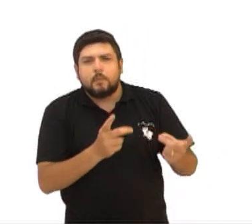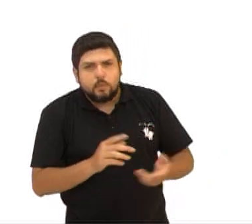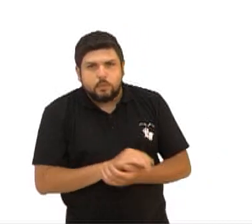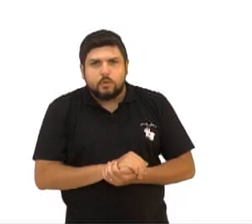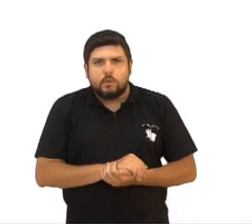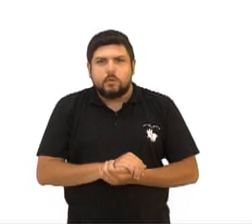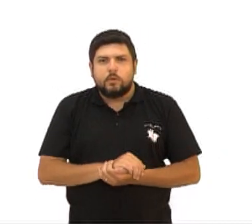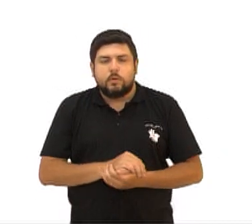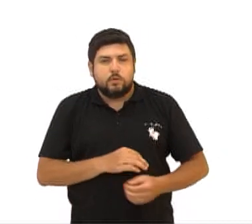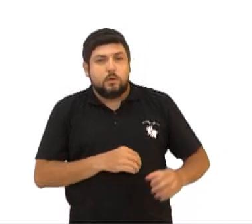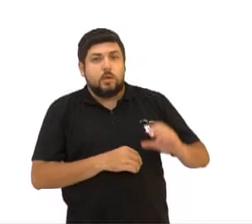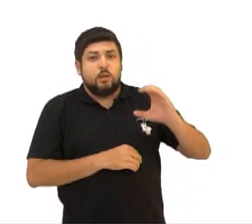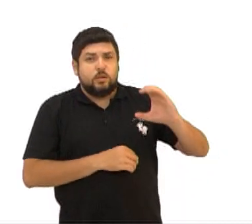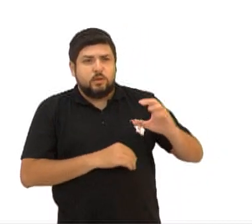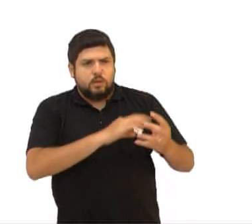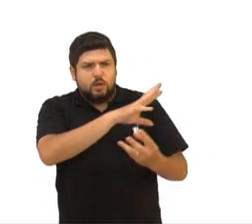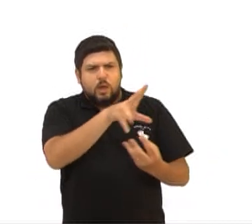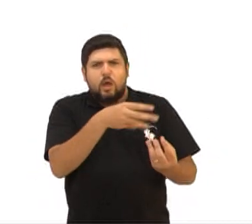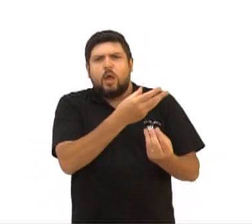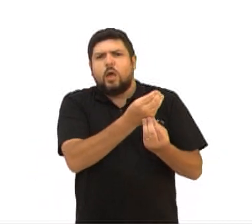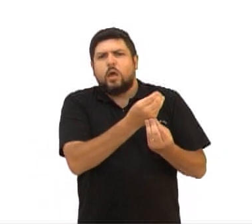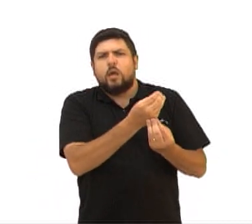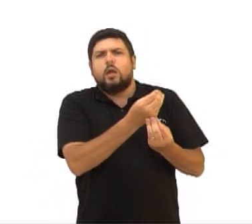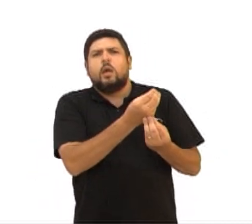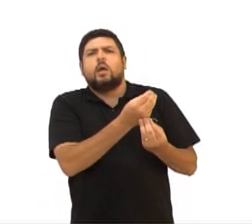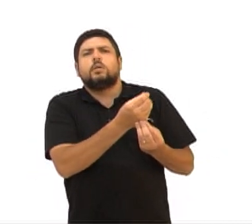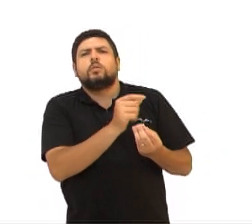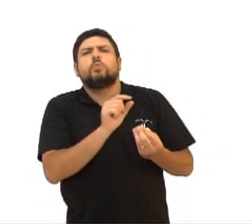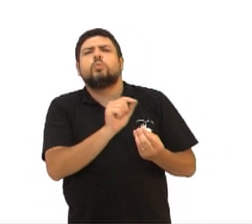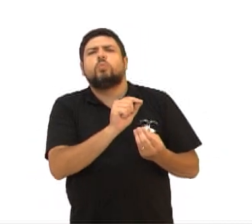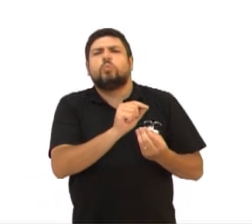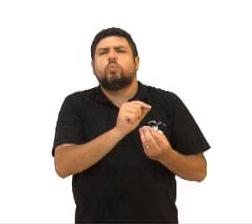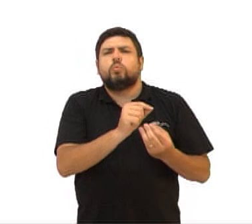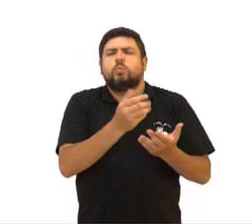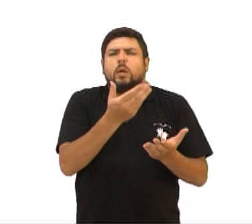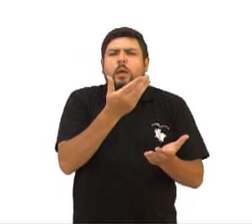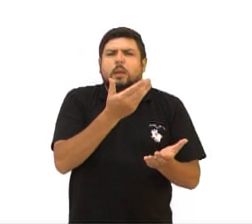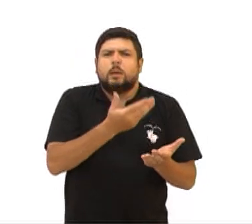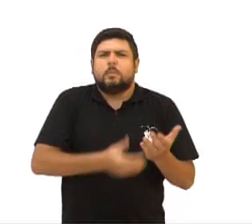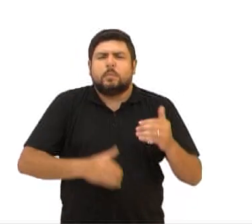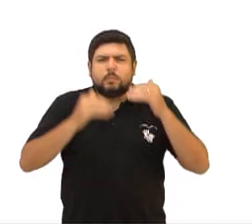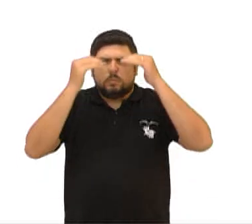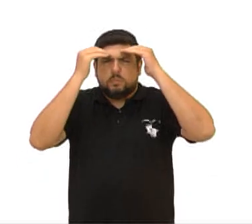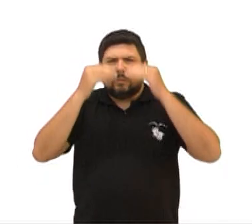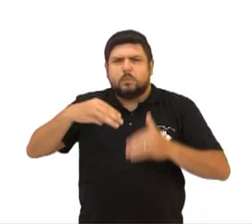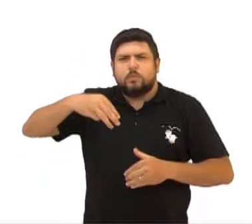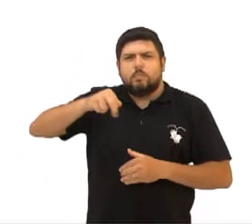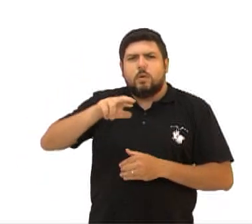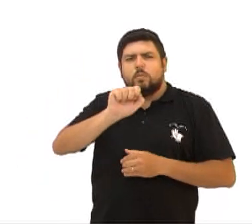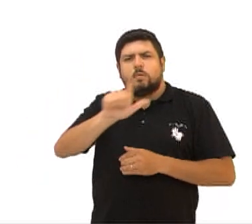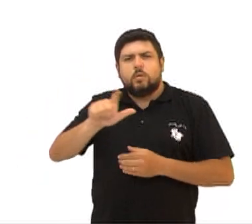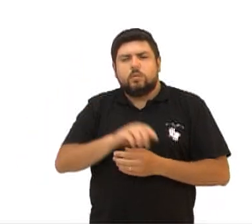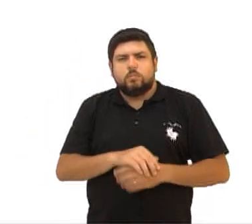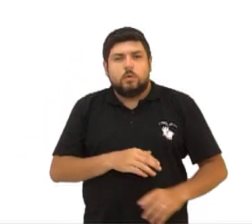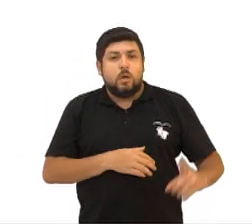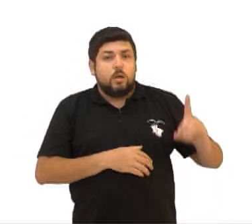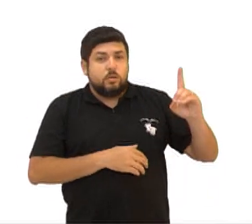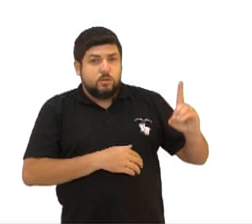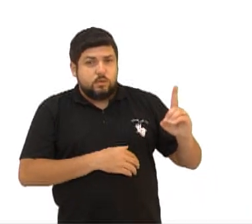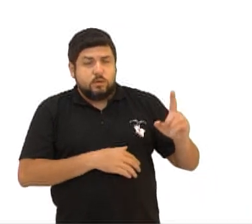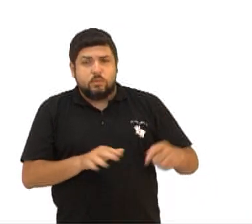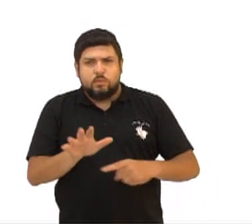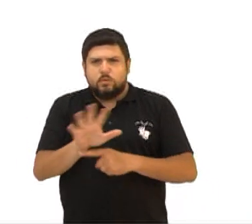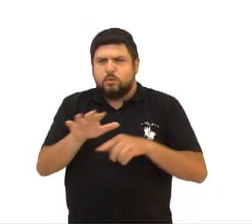C, a arte está em decadência social e moral. O cinema, alternativa D, o cinema não é arte porque